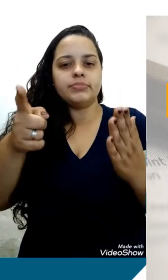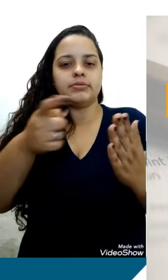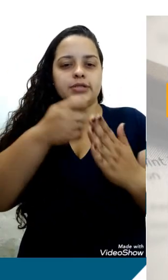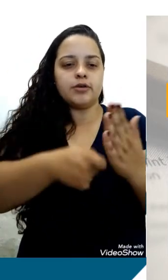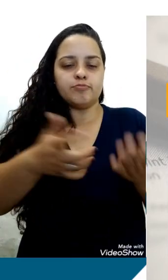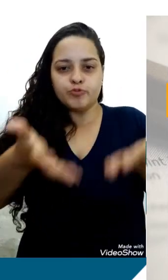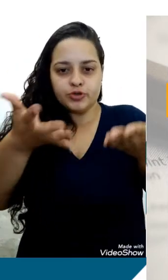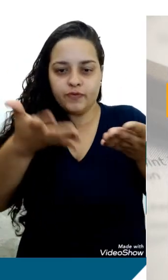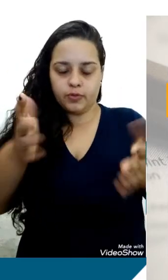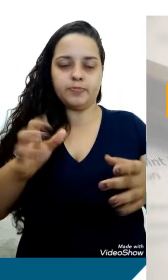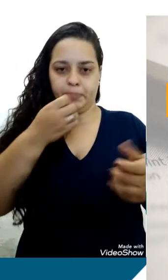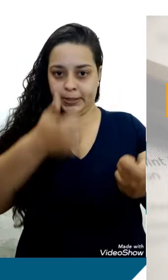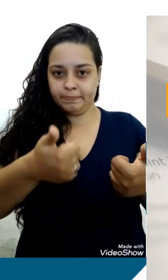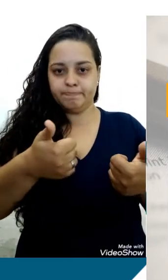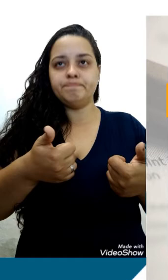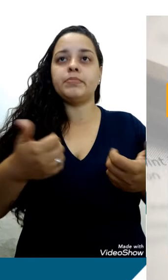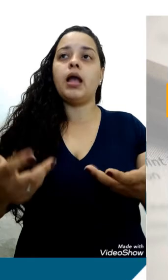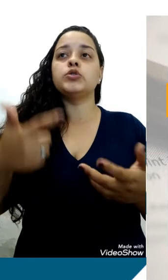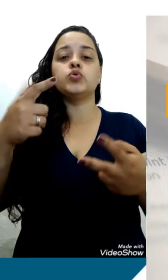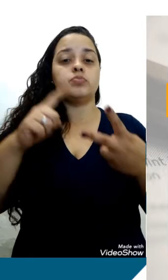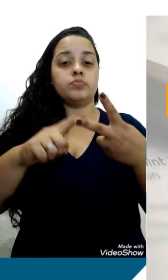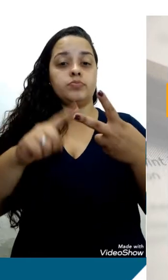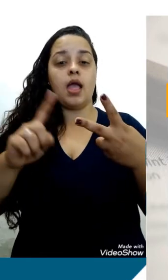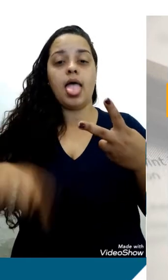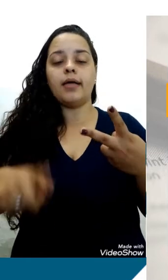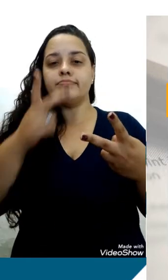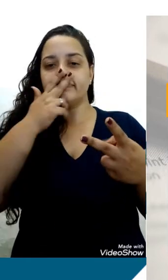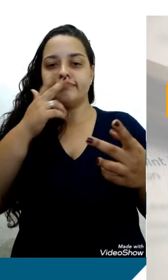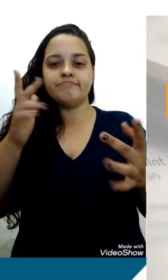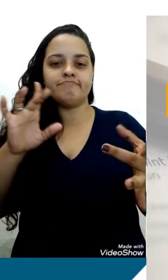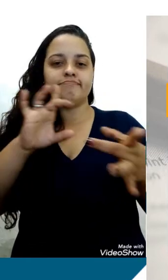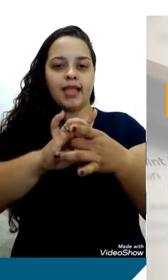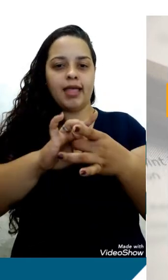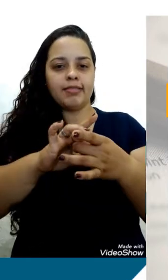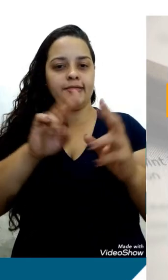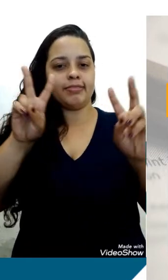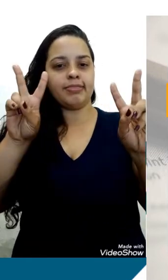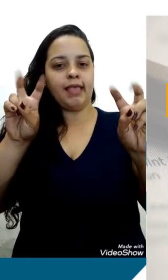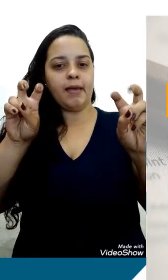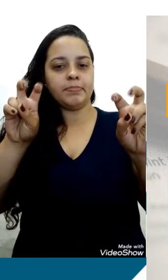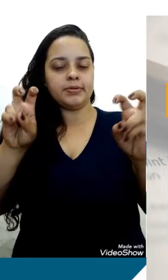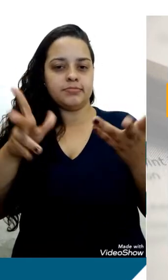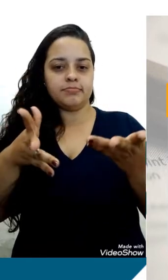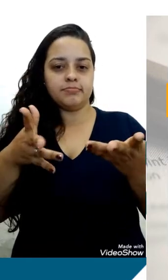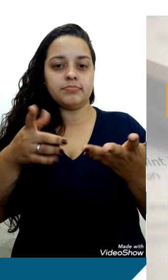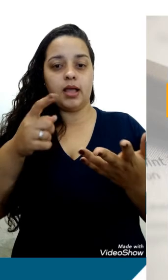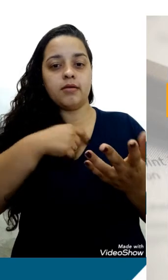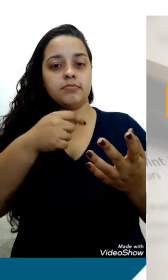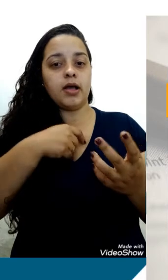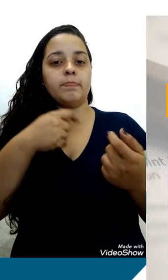bem? O segundo é a pertinência ao tema. O seu repertório ele deve ser relacionado, ele deve